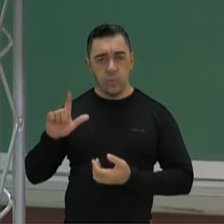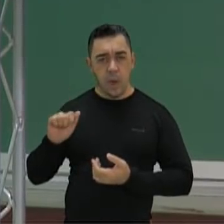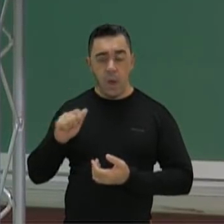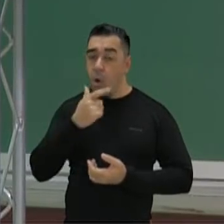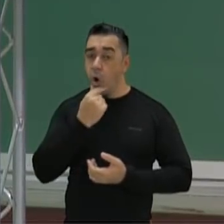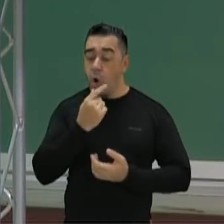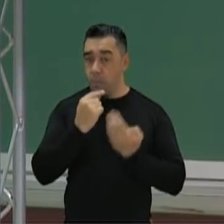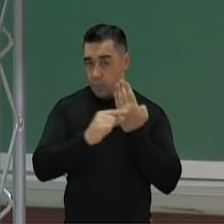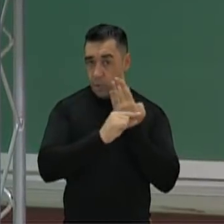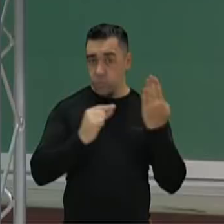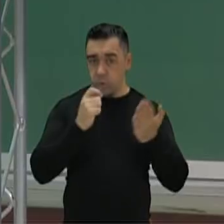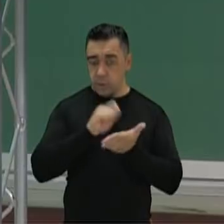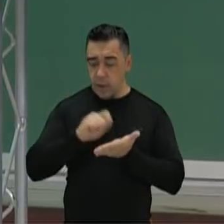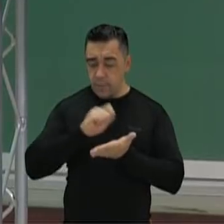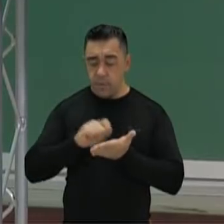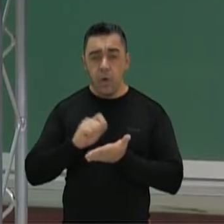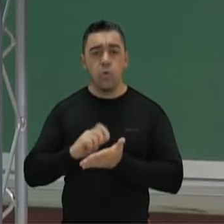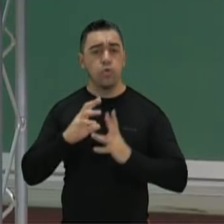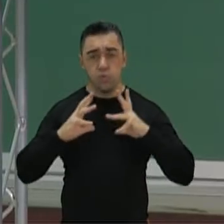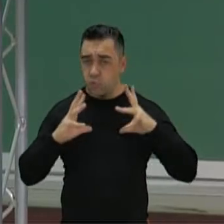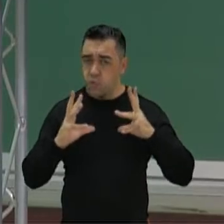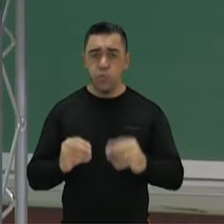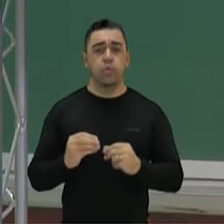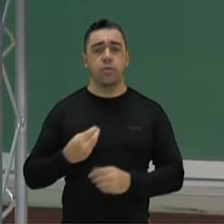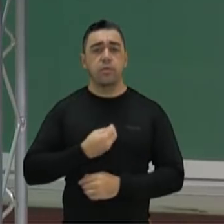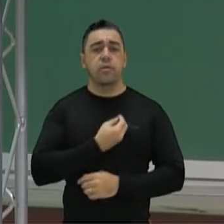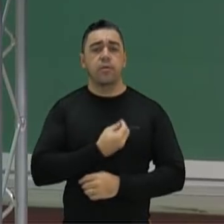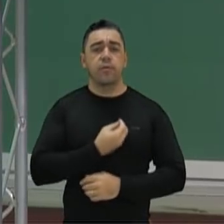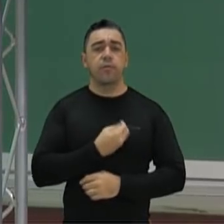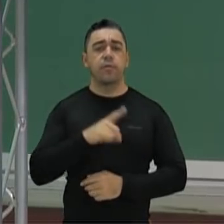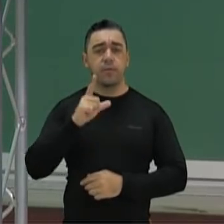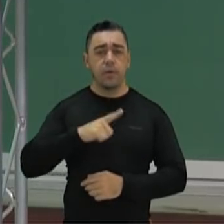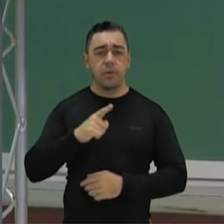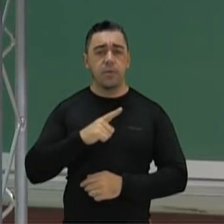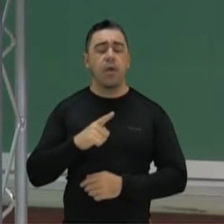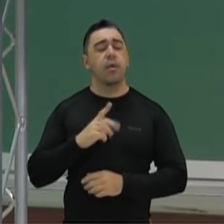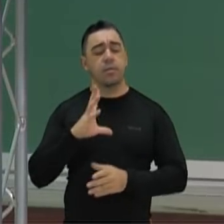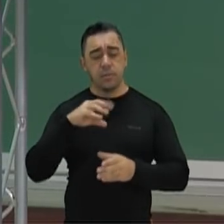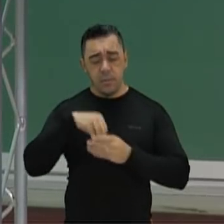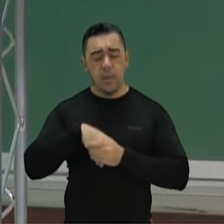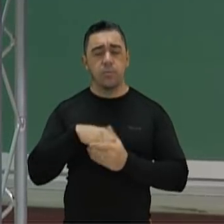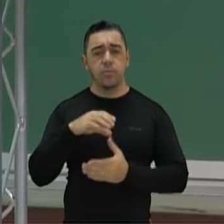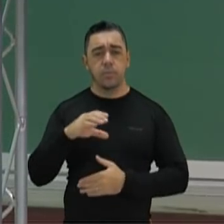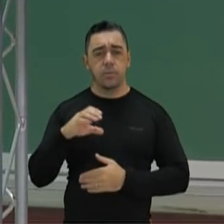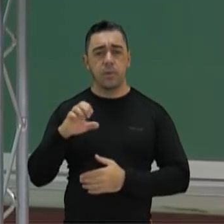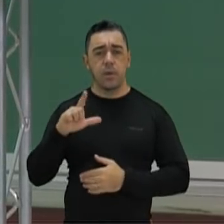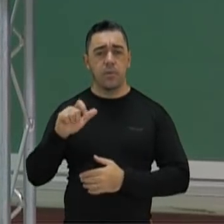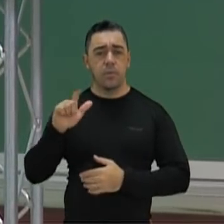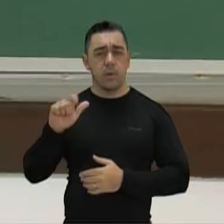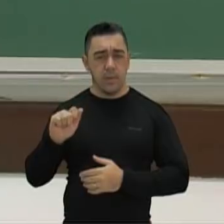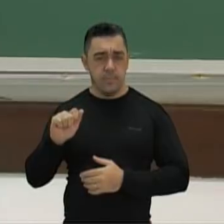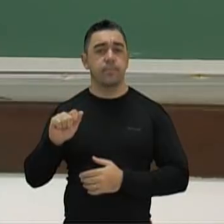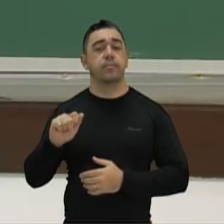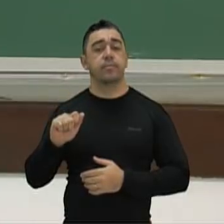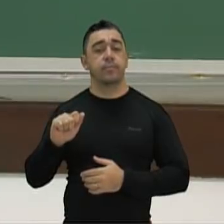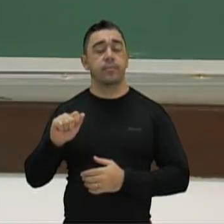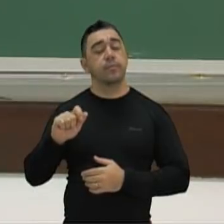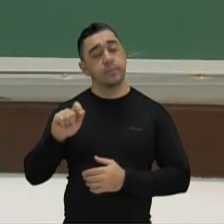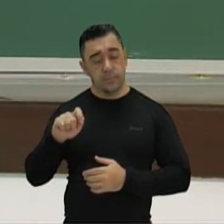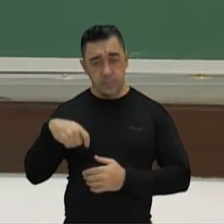formado por estruturas chamadas de células. Então, o Hooke viveu lá nos anos